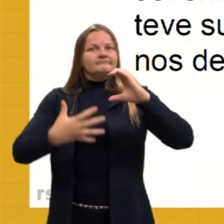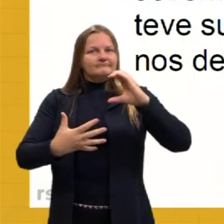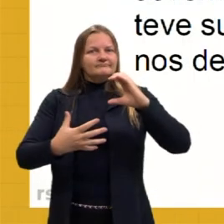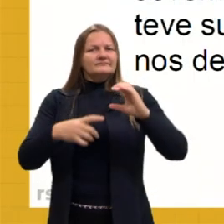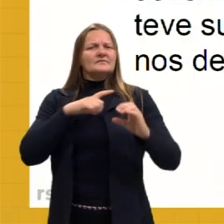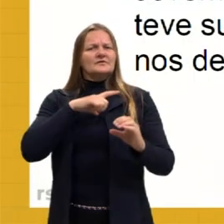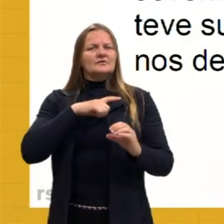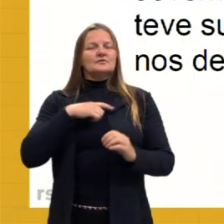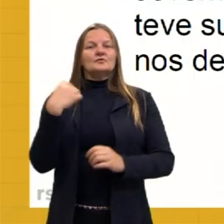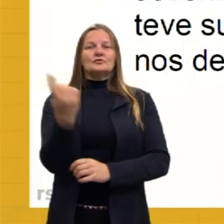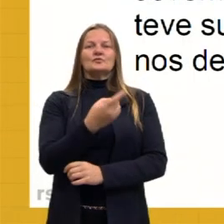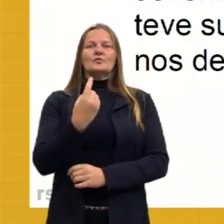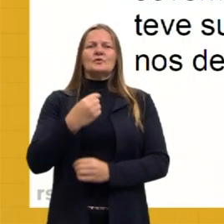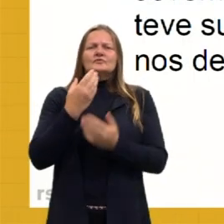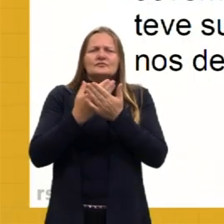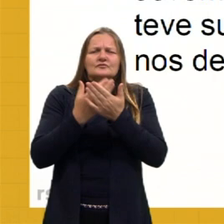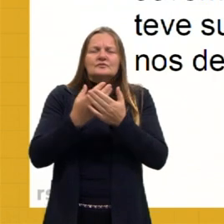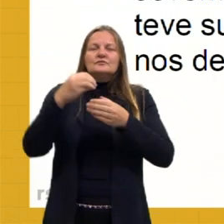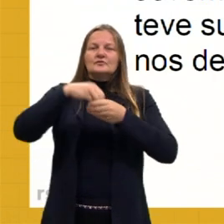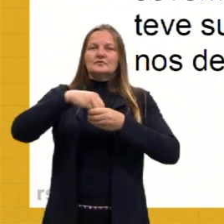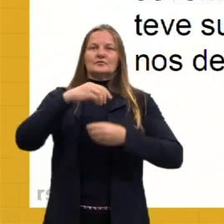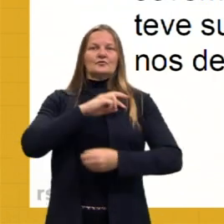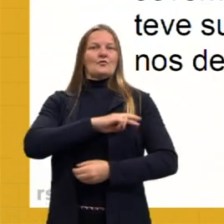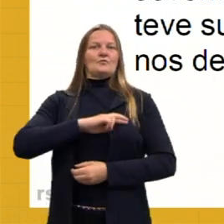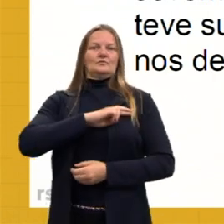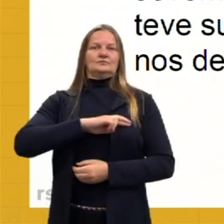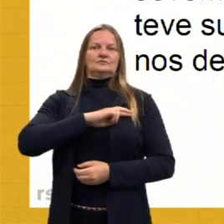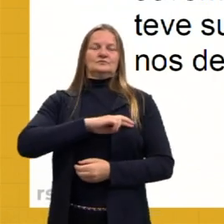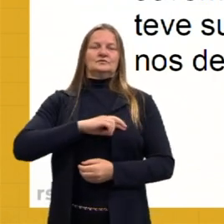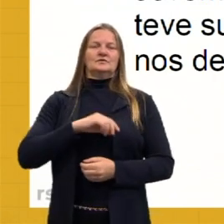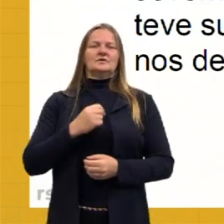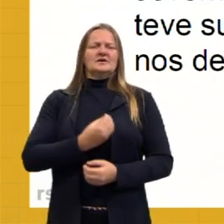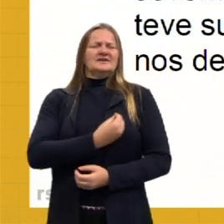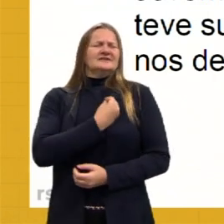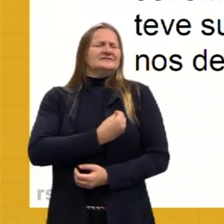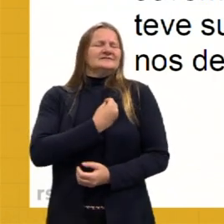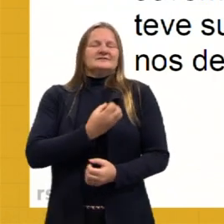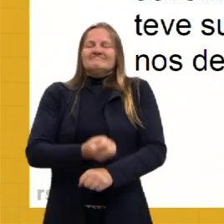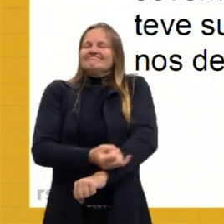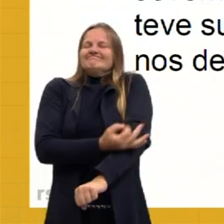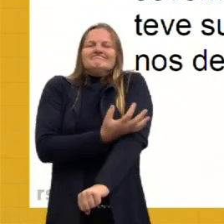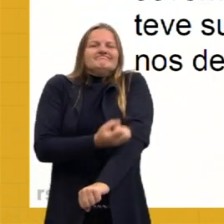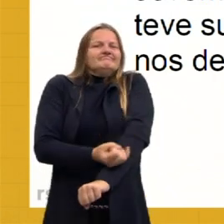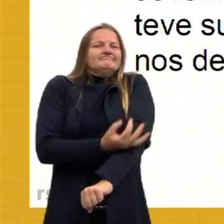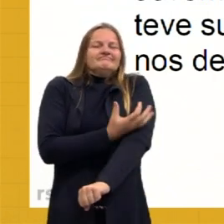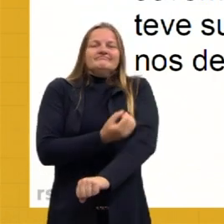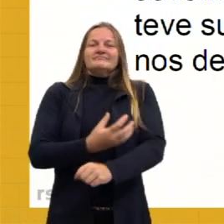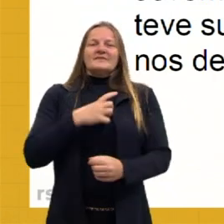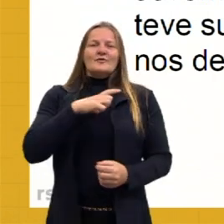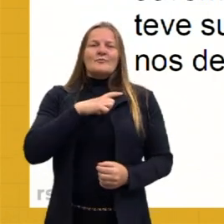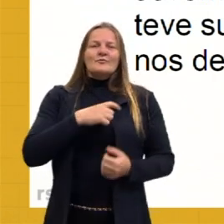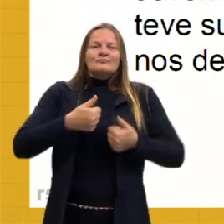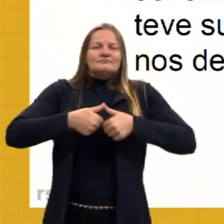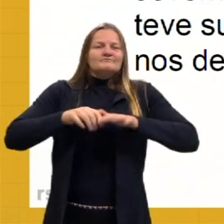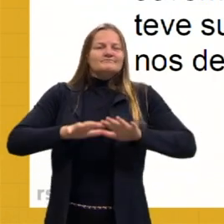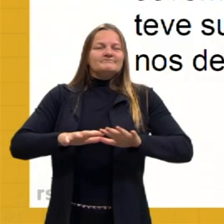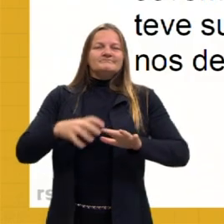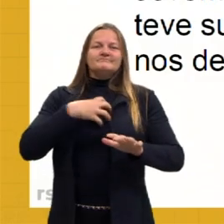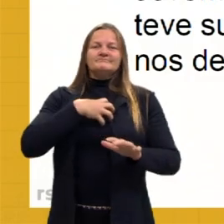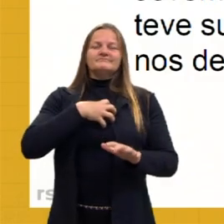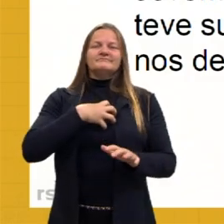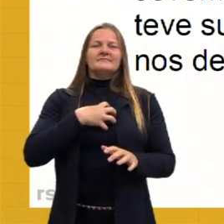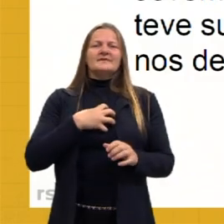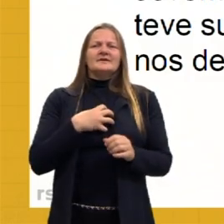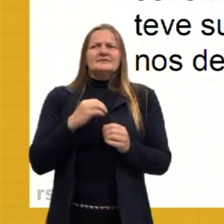que nós estamos estudando dentro do Romantismo que é viver pelas emoções que é estar ali né